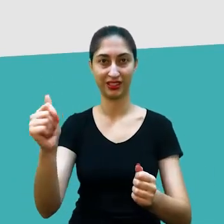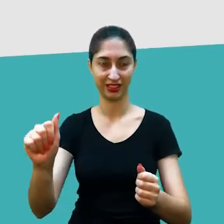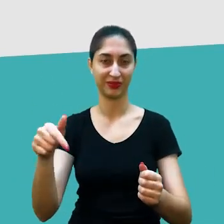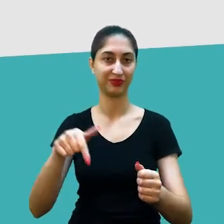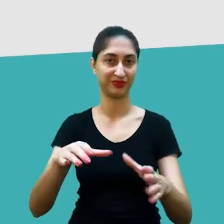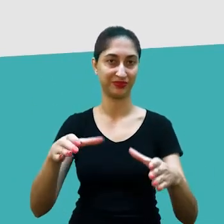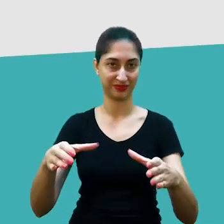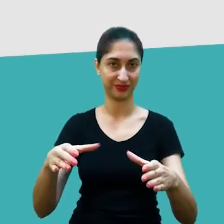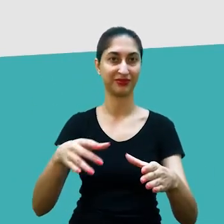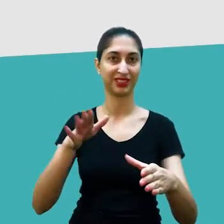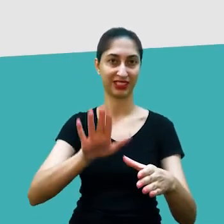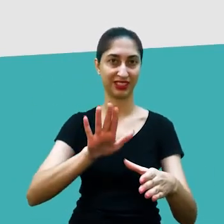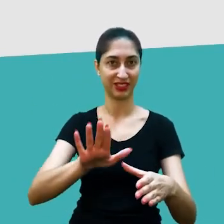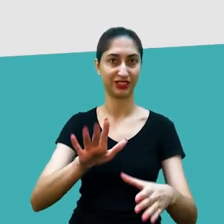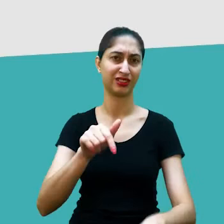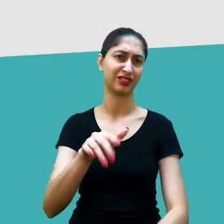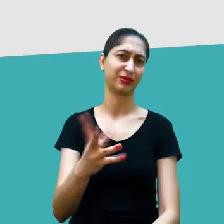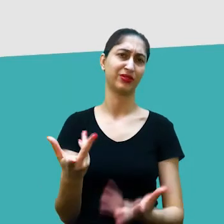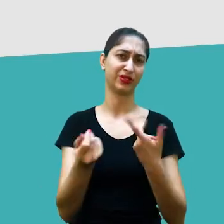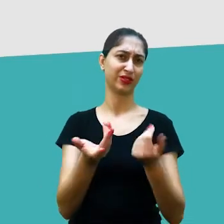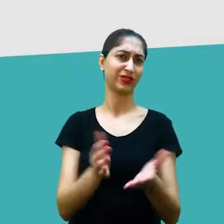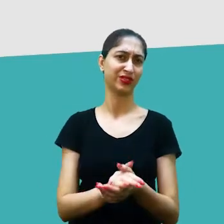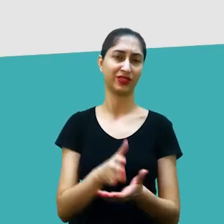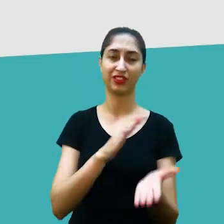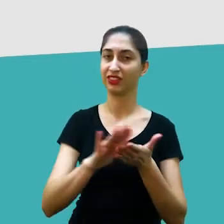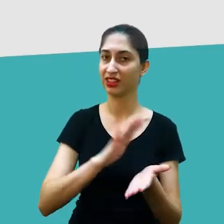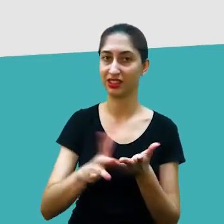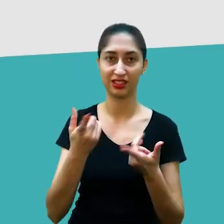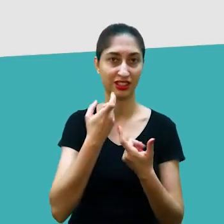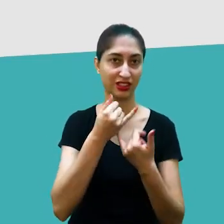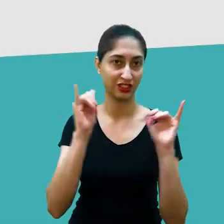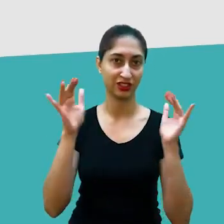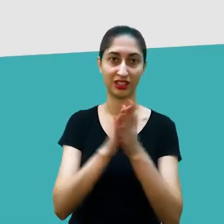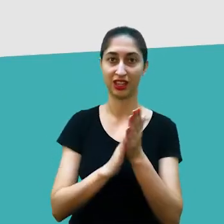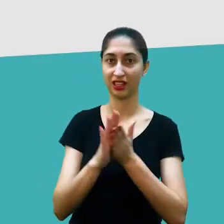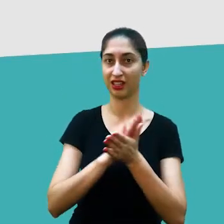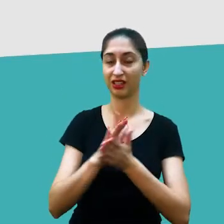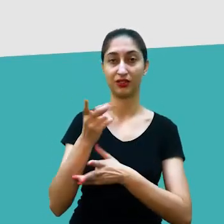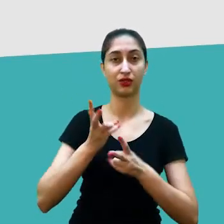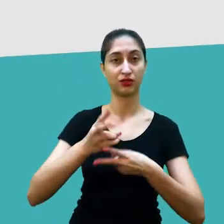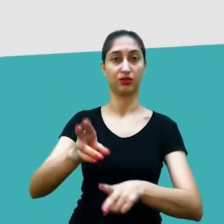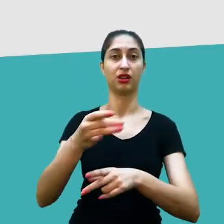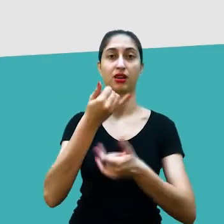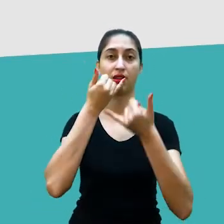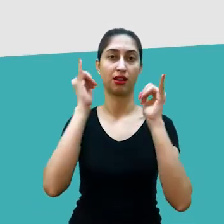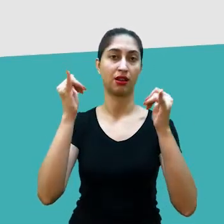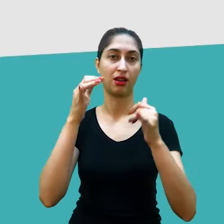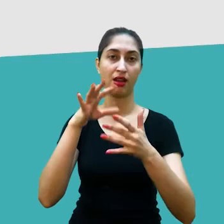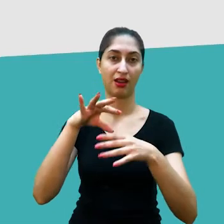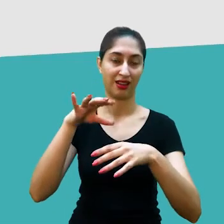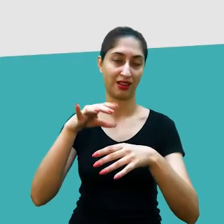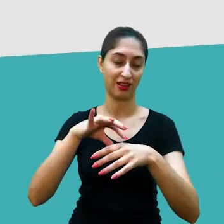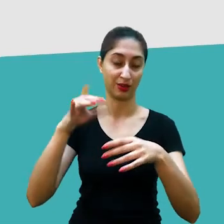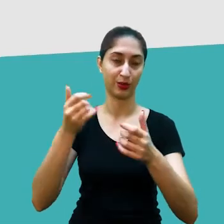Mas é maravilhoso. Isso para mim é sustentabilidade. Você não está gastando energia, você não está fazendo nada, você está conservando a carne da maneira correta de